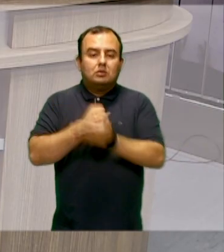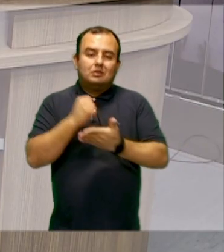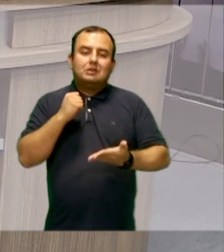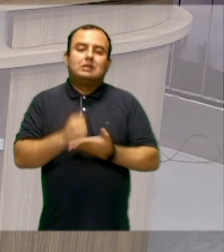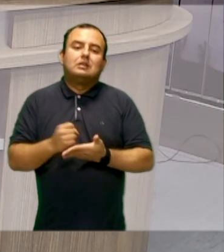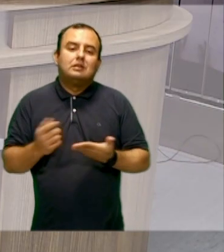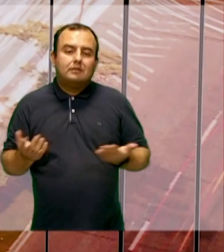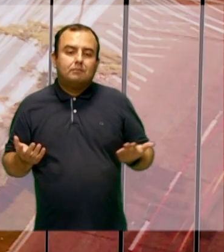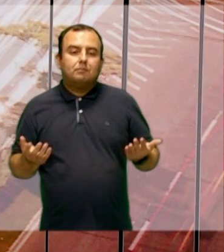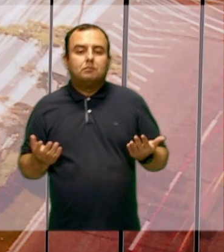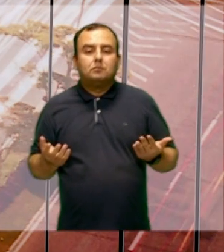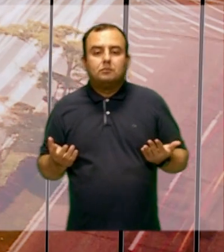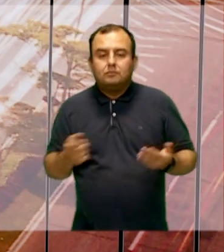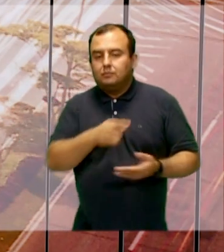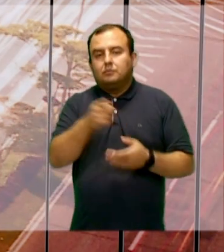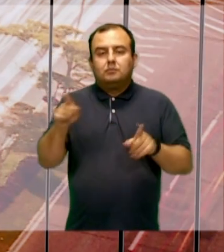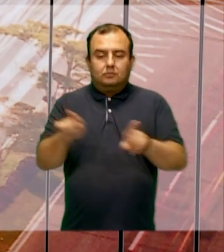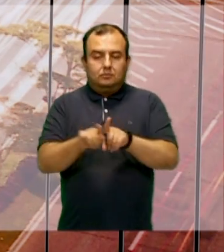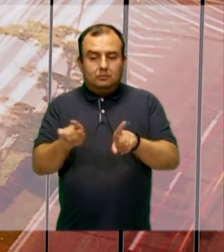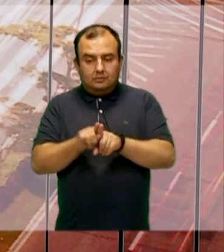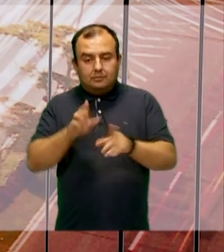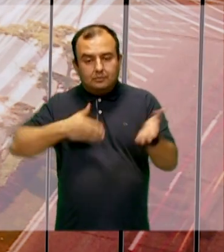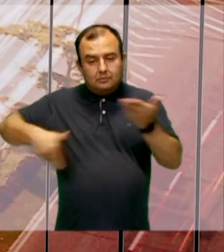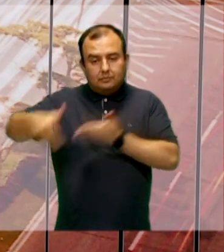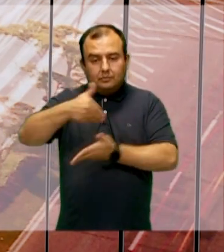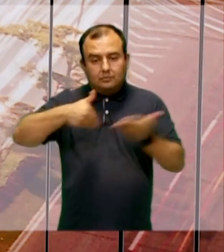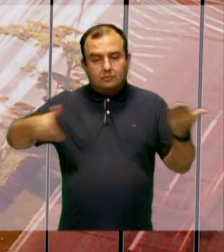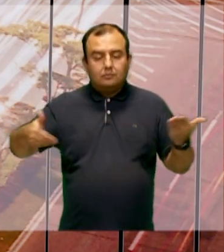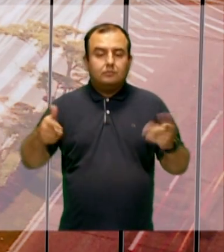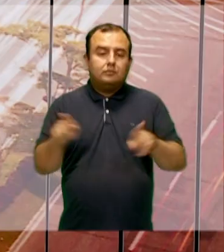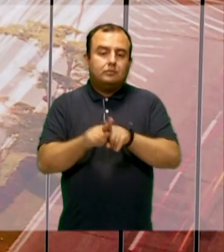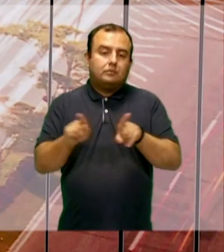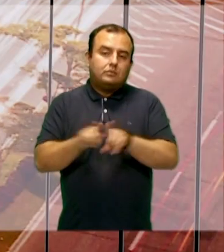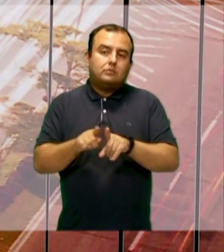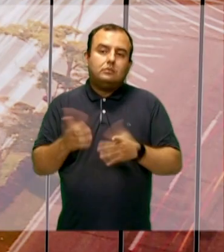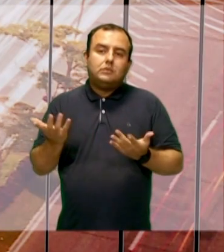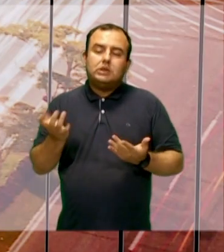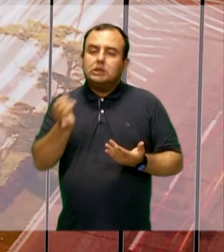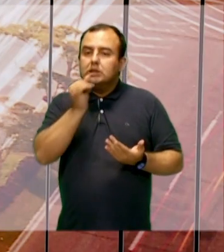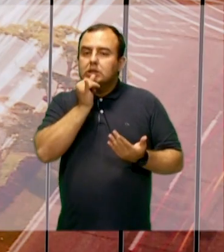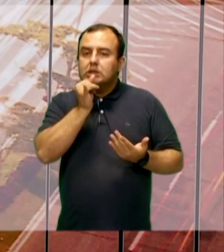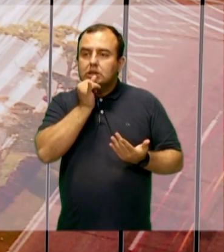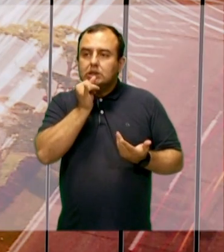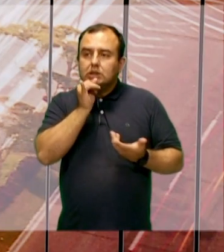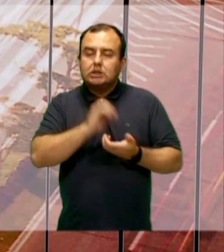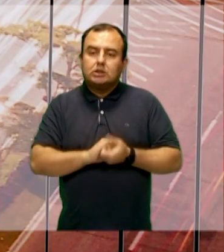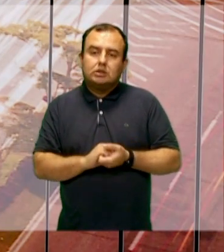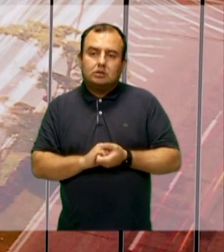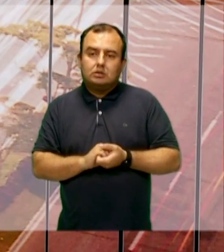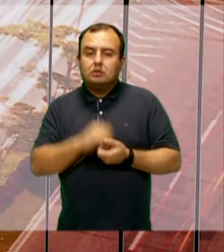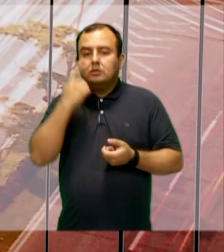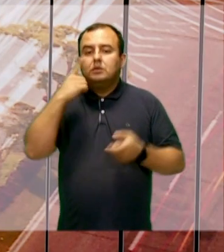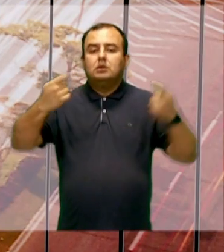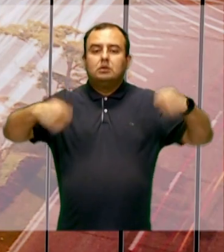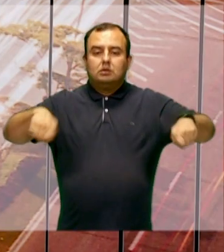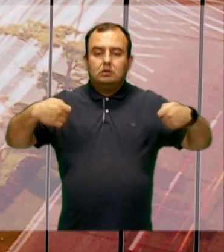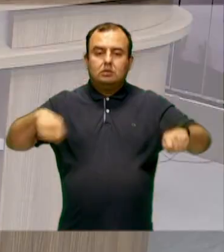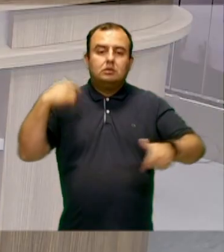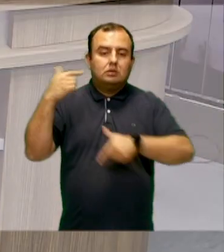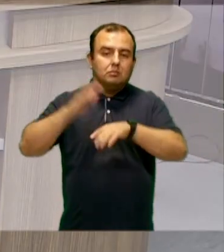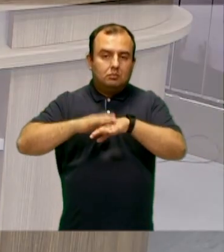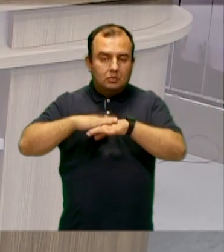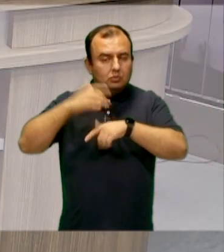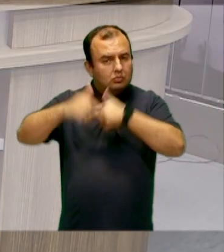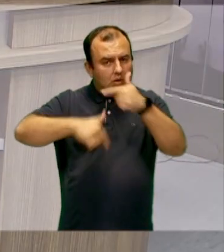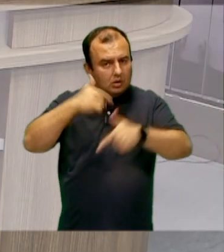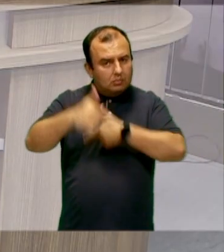contratação. Vocês também estão intermediando essa questão, por exemplo, de ver a necessidade da mão de obra